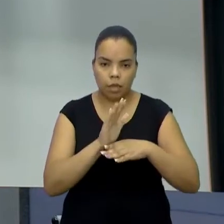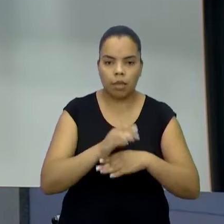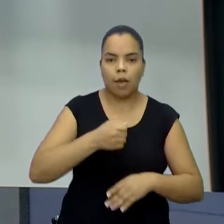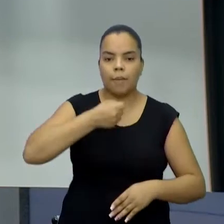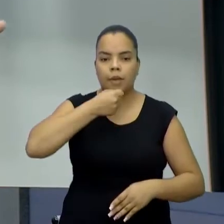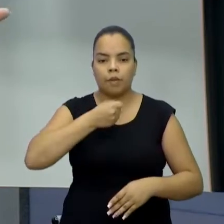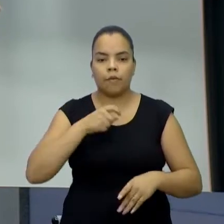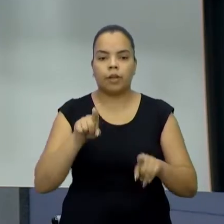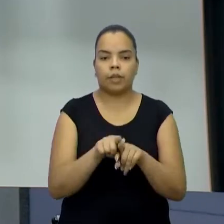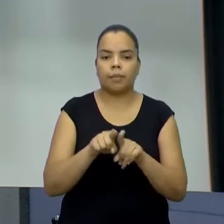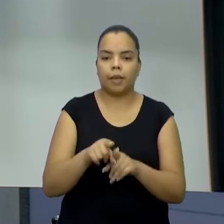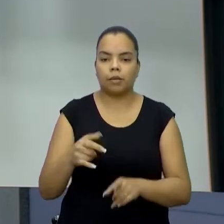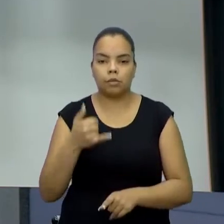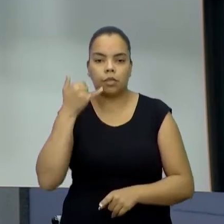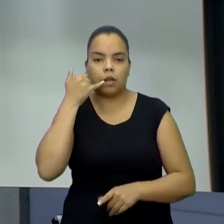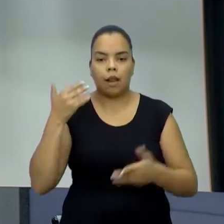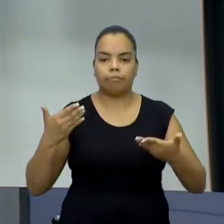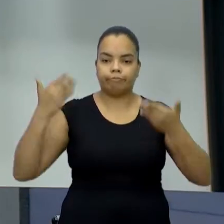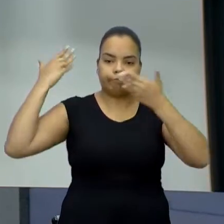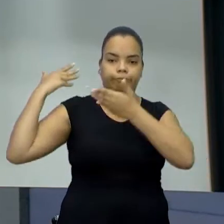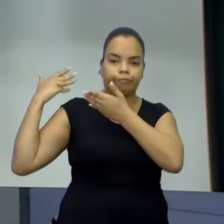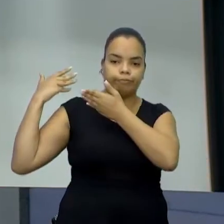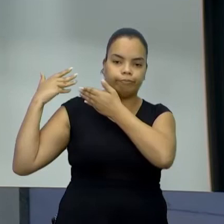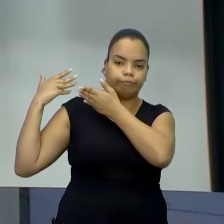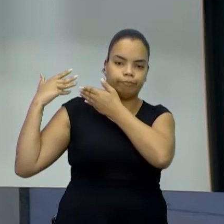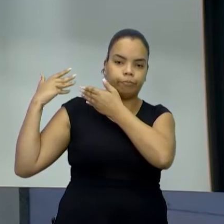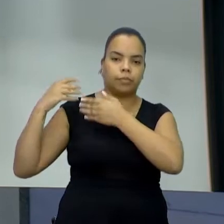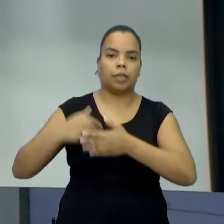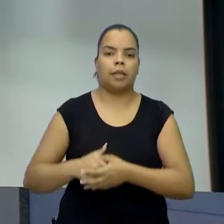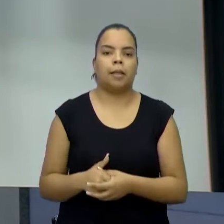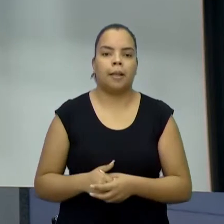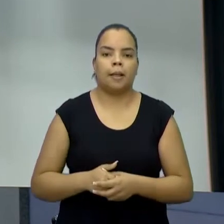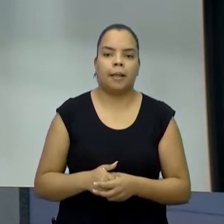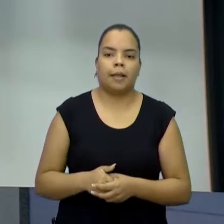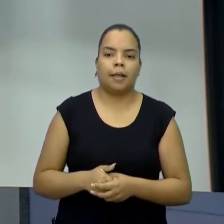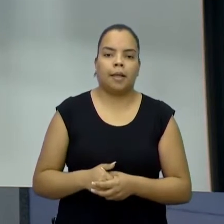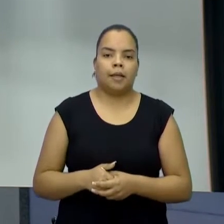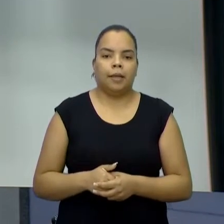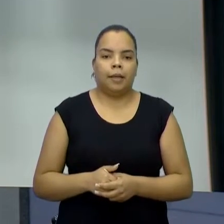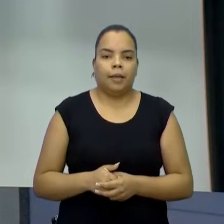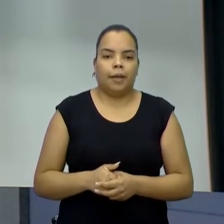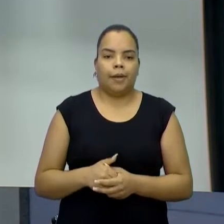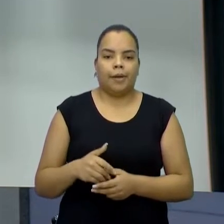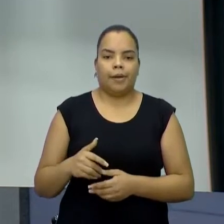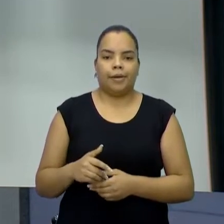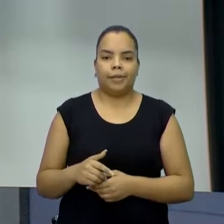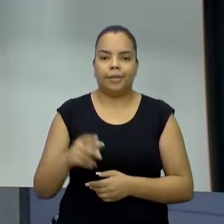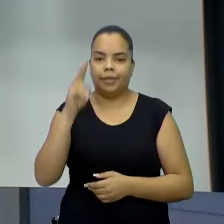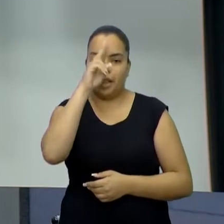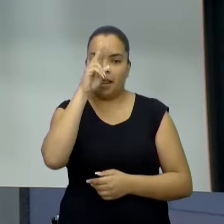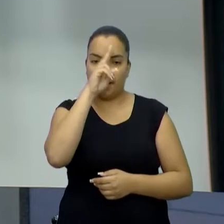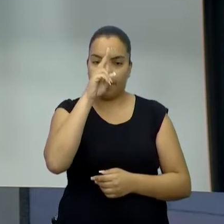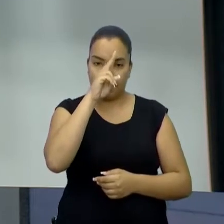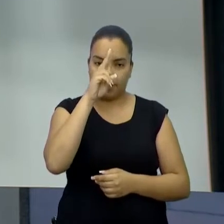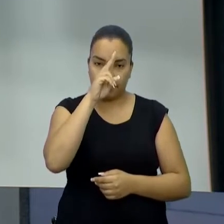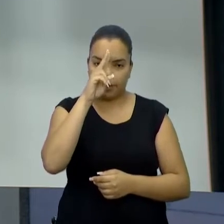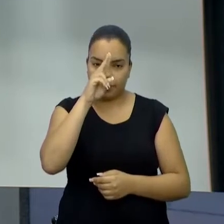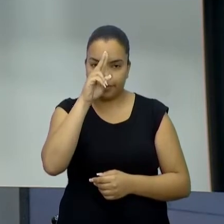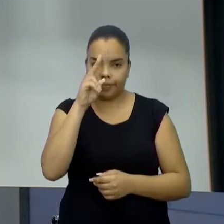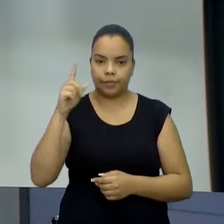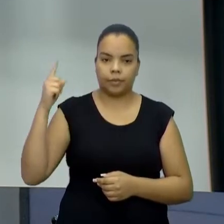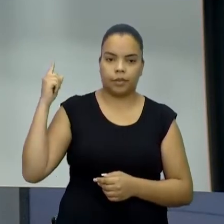um celular. Atrás de mim, aquele cenário que a gente compõe aí que remete a gente a esse mundo